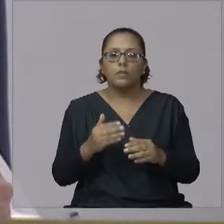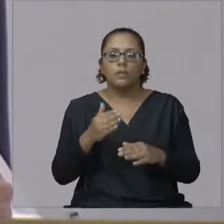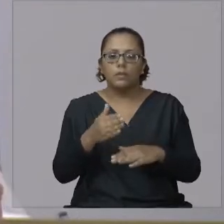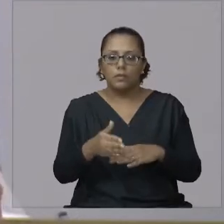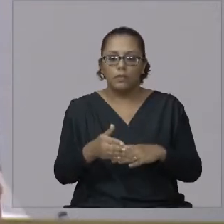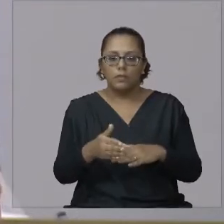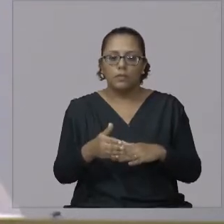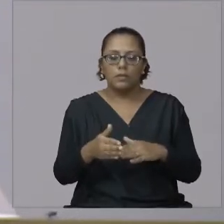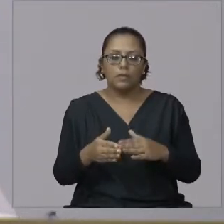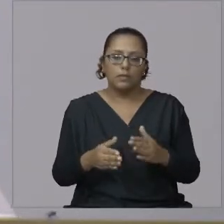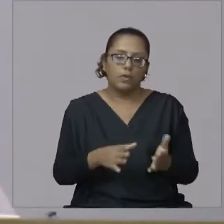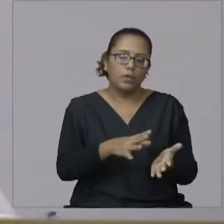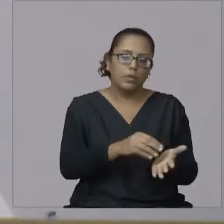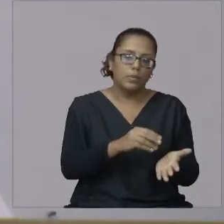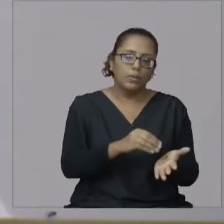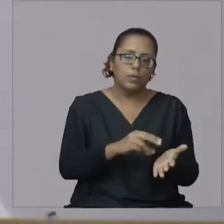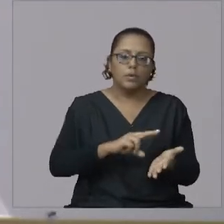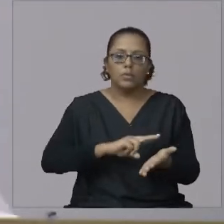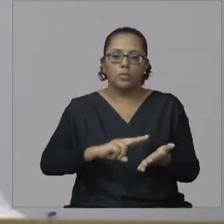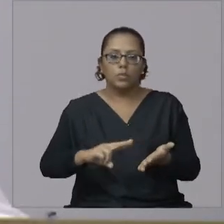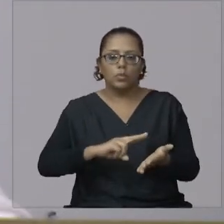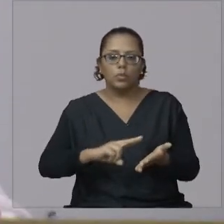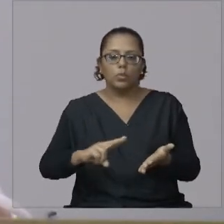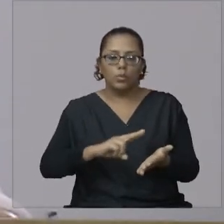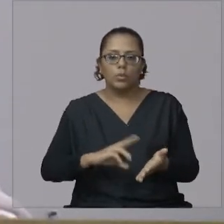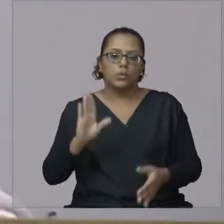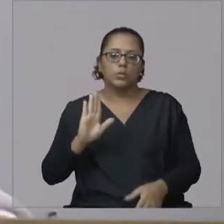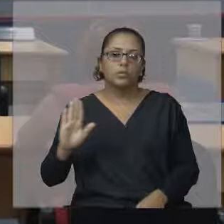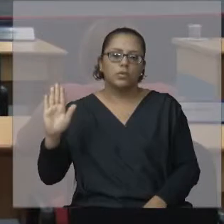com os nomes dos candidatos.